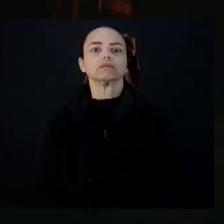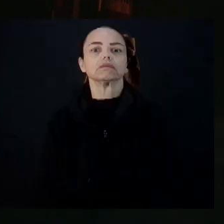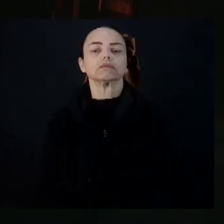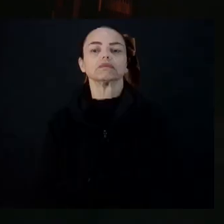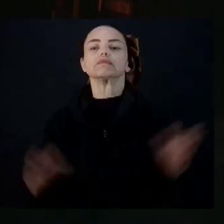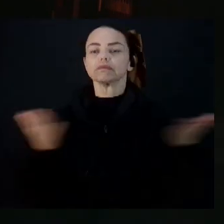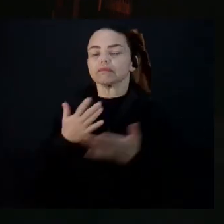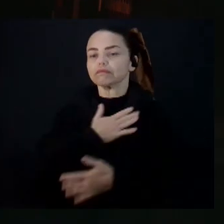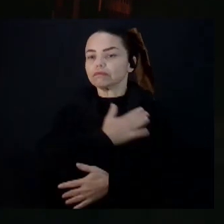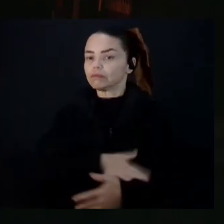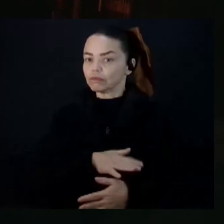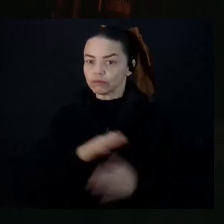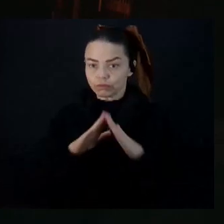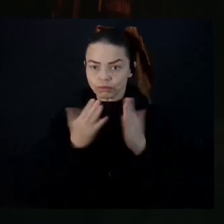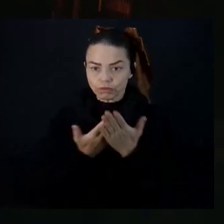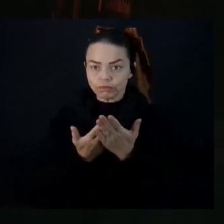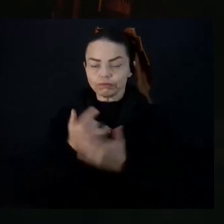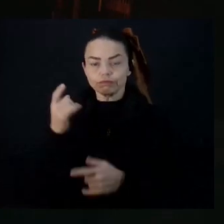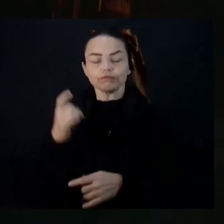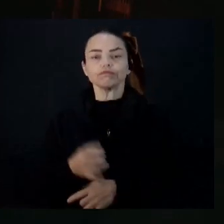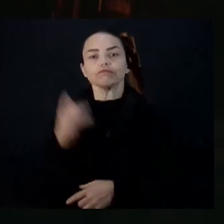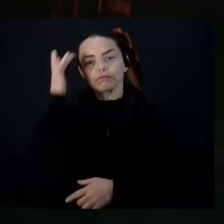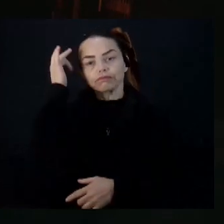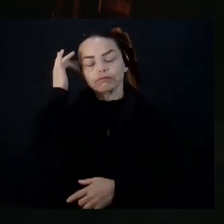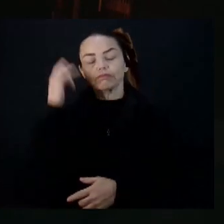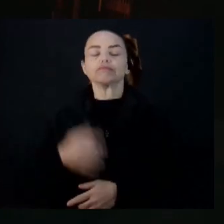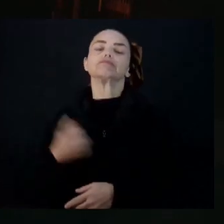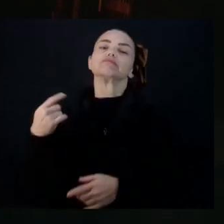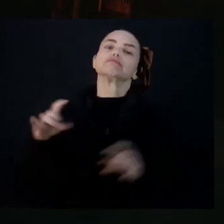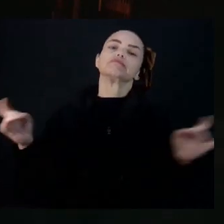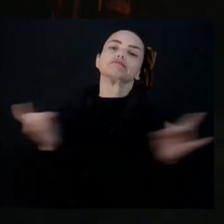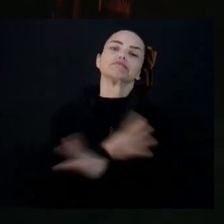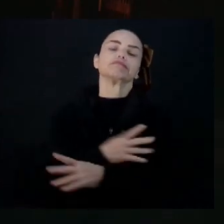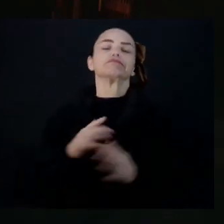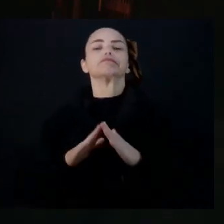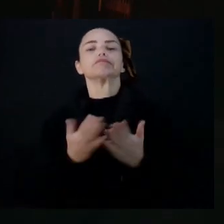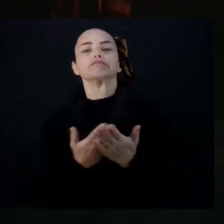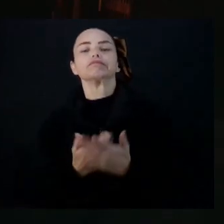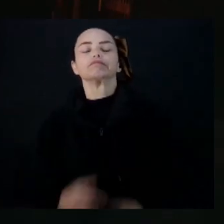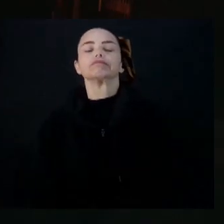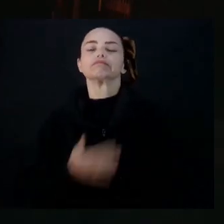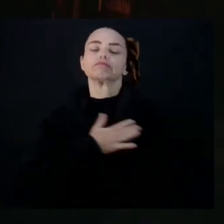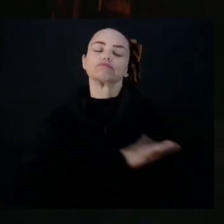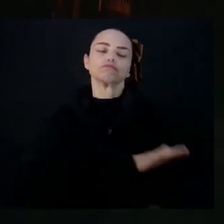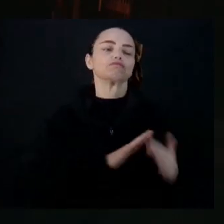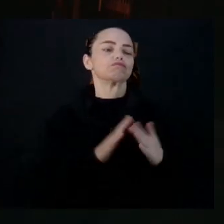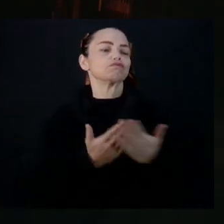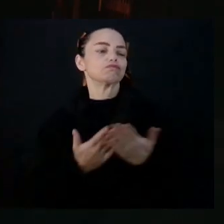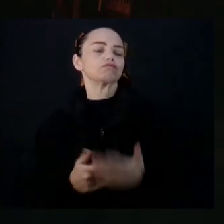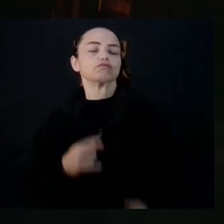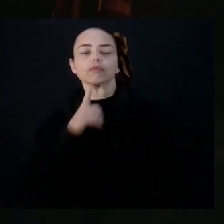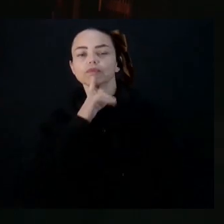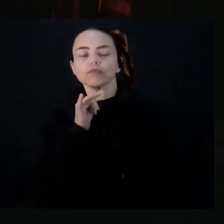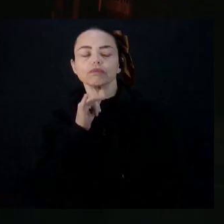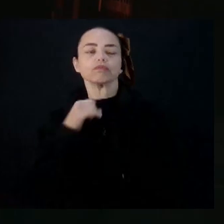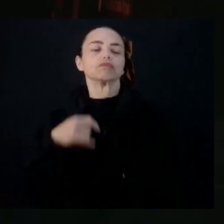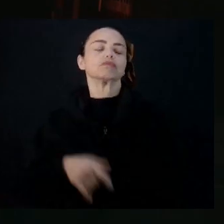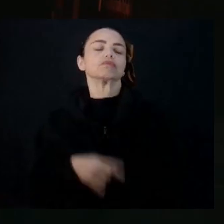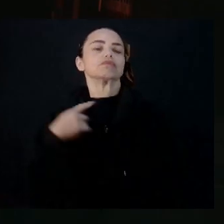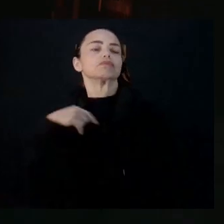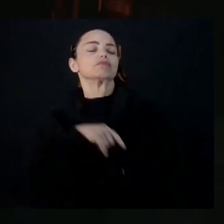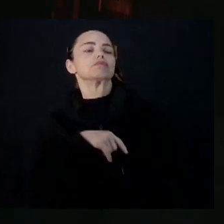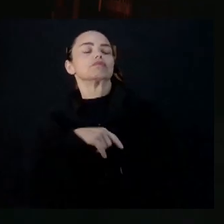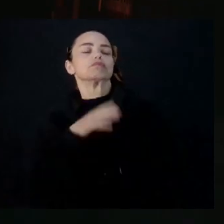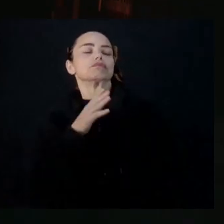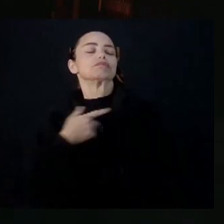já está pronta para ir para a escola de novo. A outra questão, ela dizer, não gosto da escola, não quero ir para a escola, o pai tem que buscar na metade do dia, no outro dia ela não quer ir